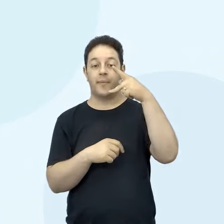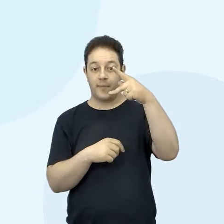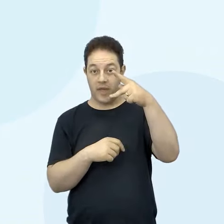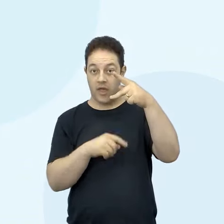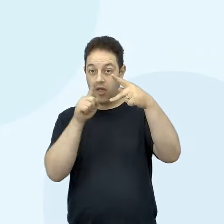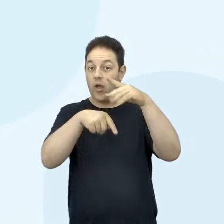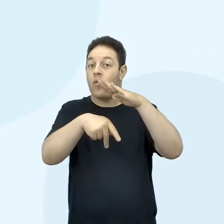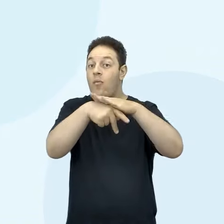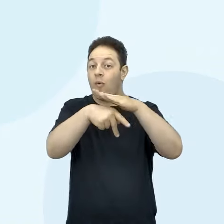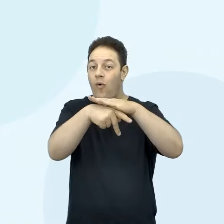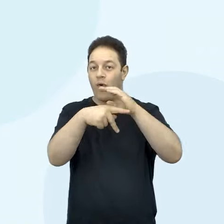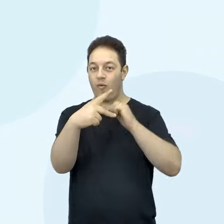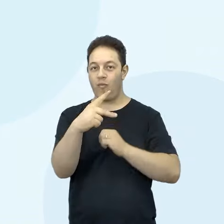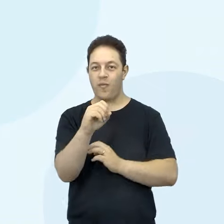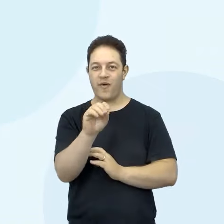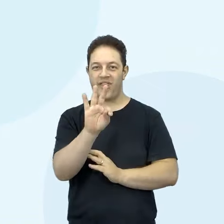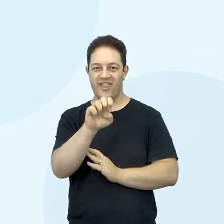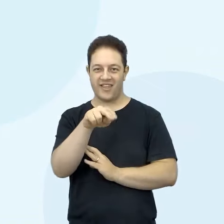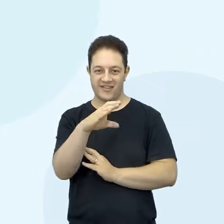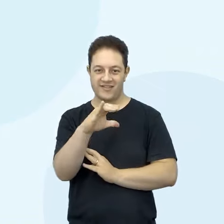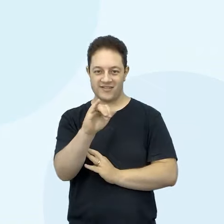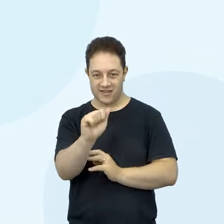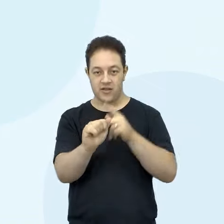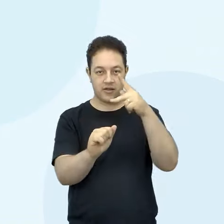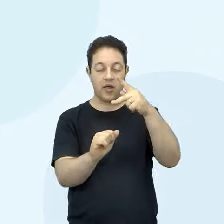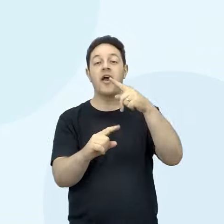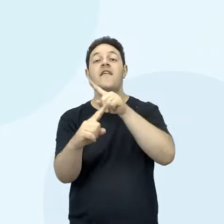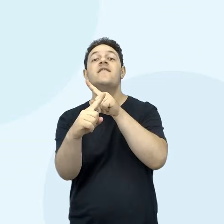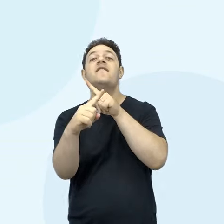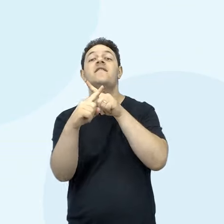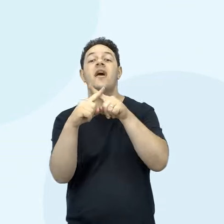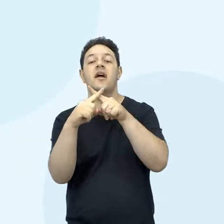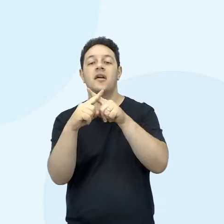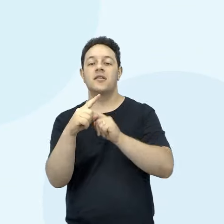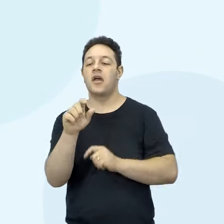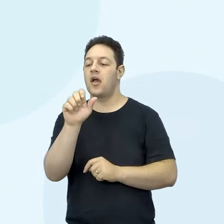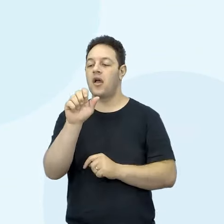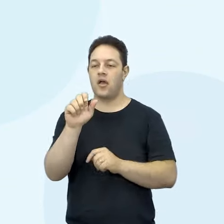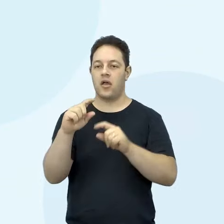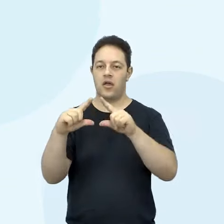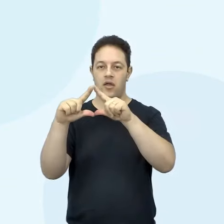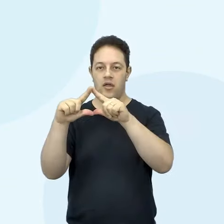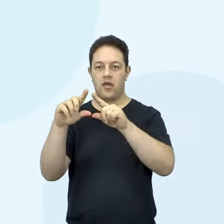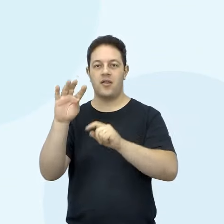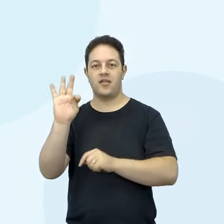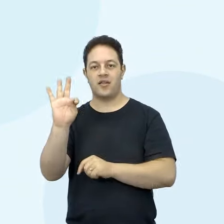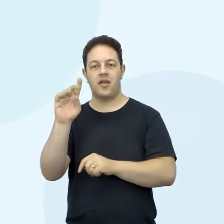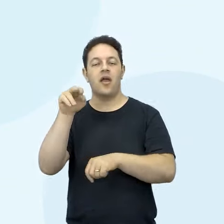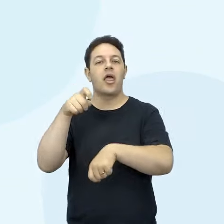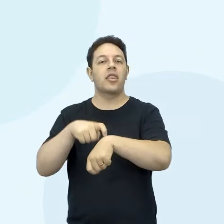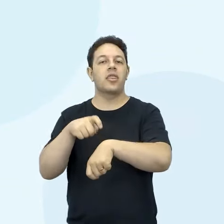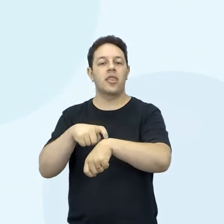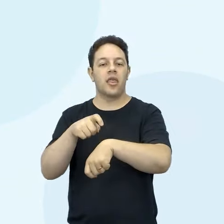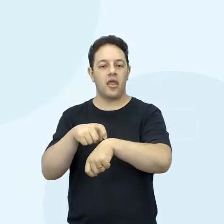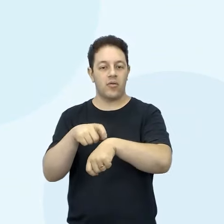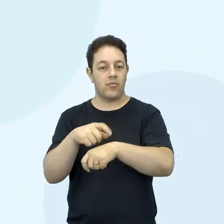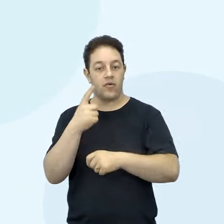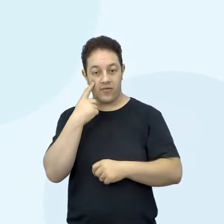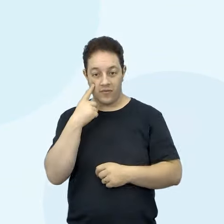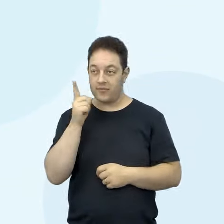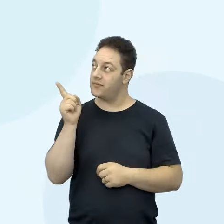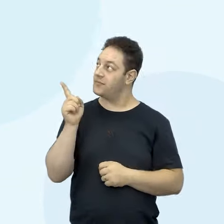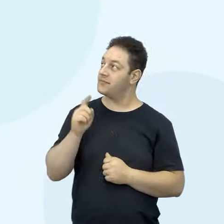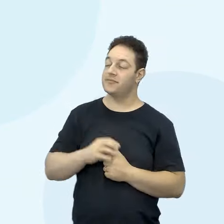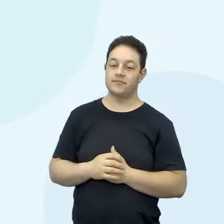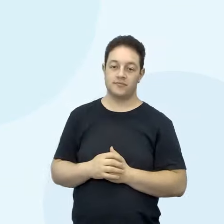de potência vezes a variação do tempo. Então eu tenho aqui uma expressão